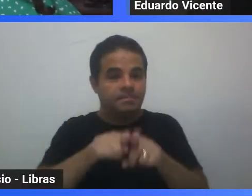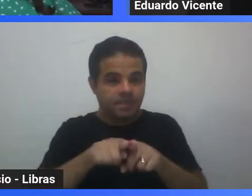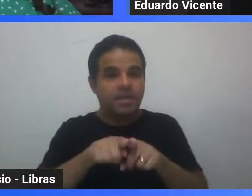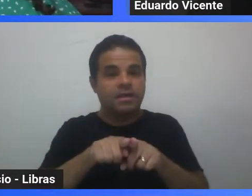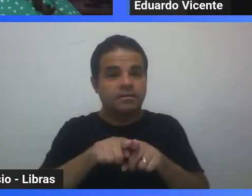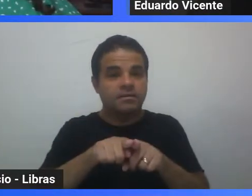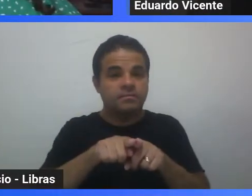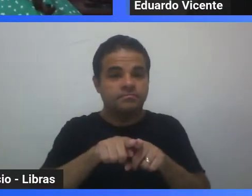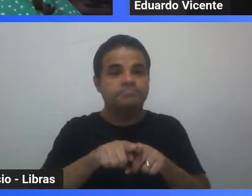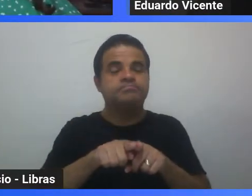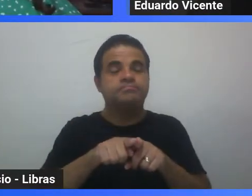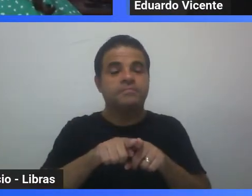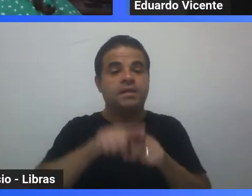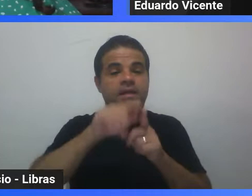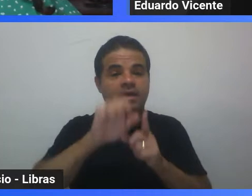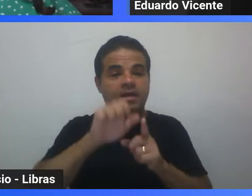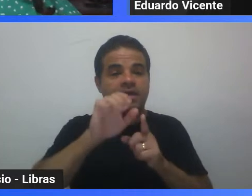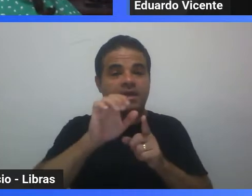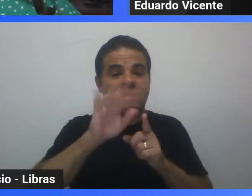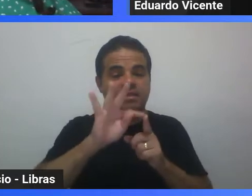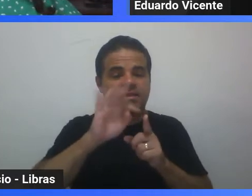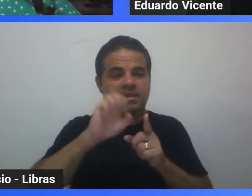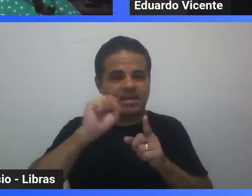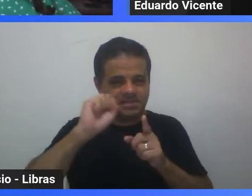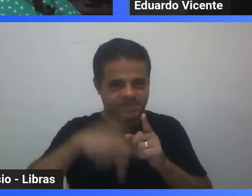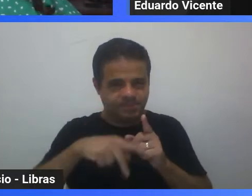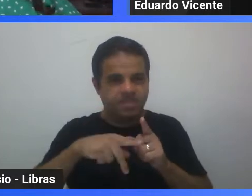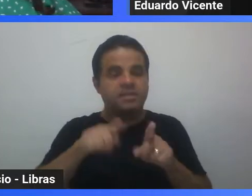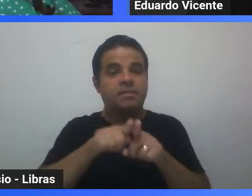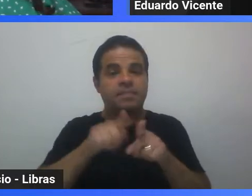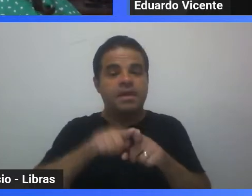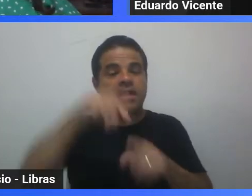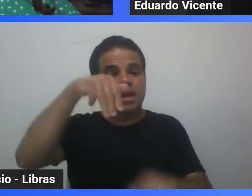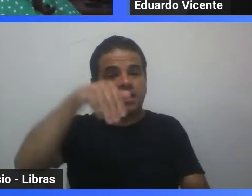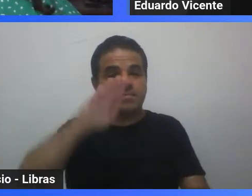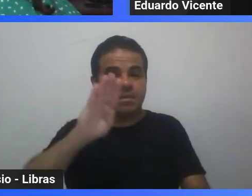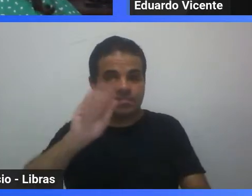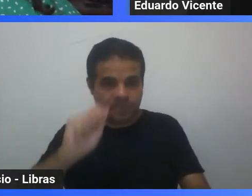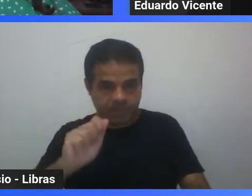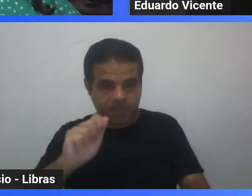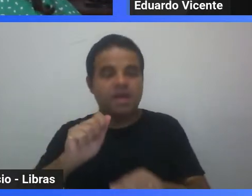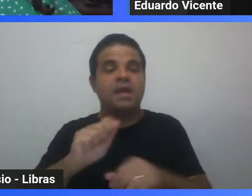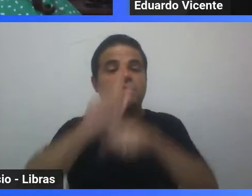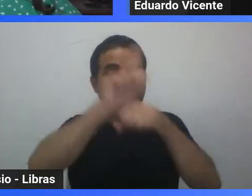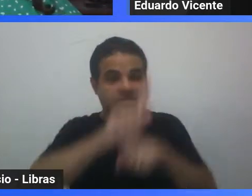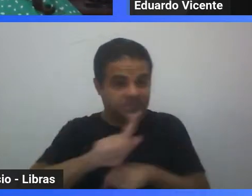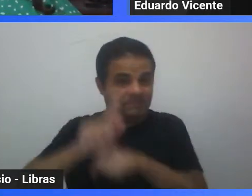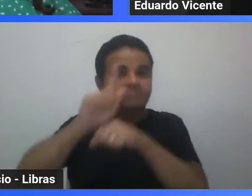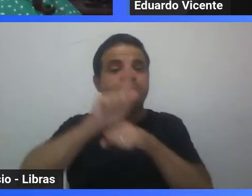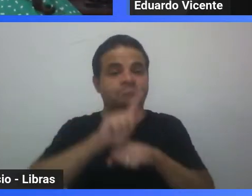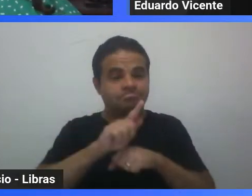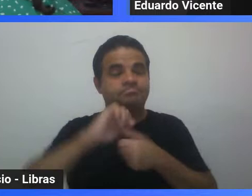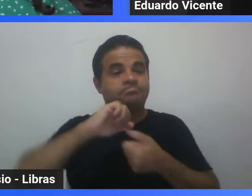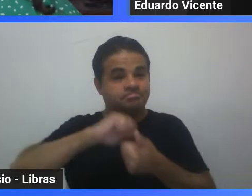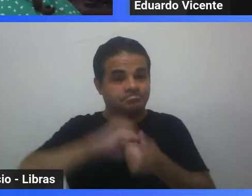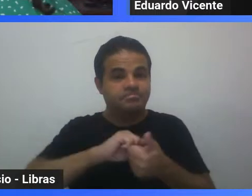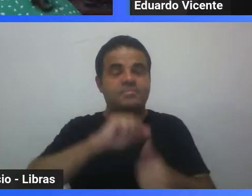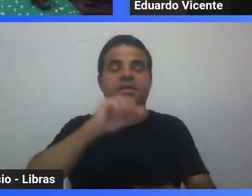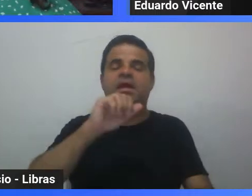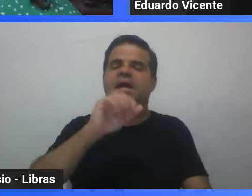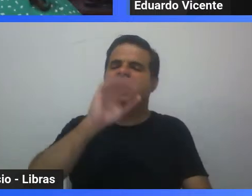pela Intesp, tem MBA em gestão da qualidade e segurança do paciente pela